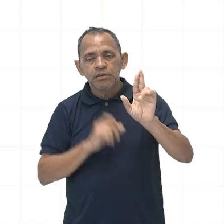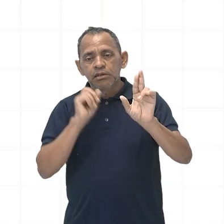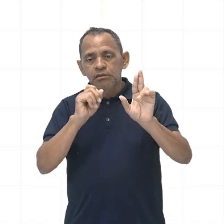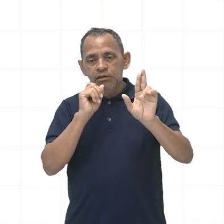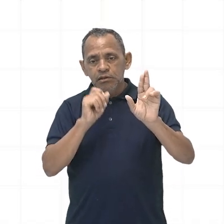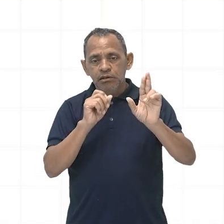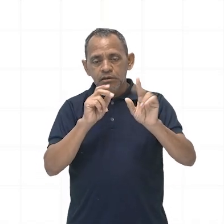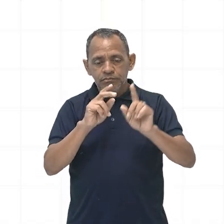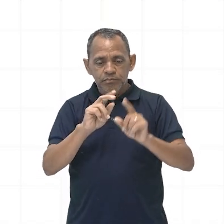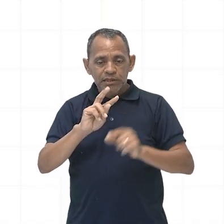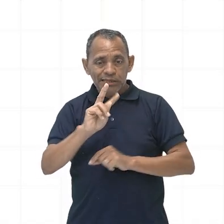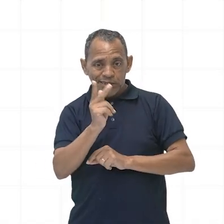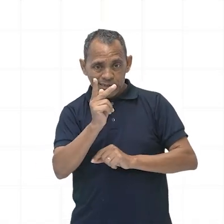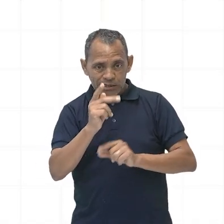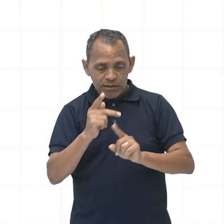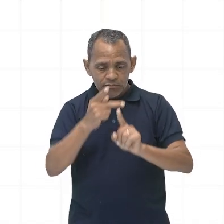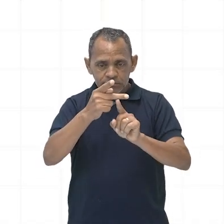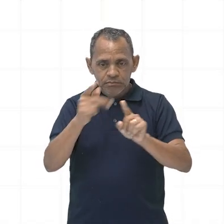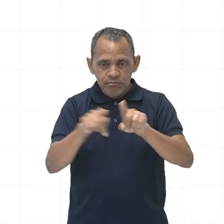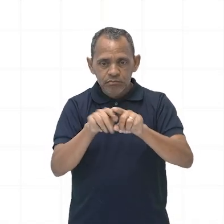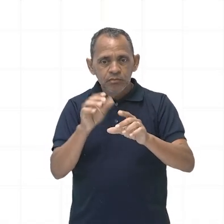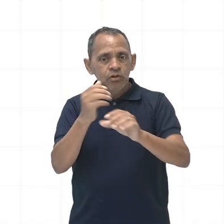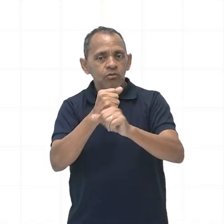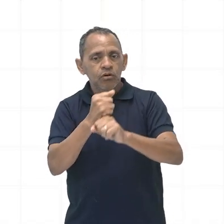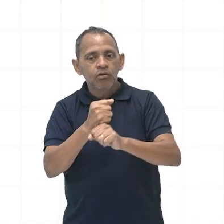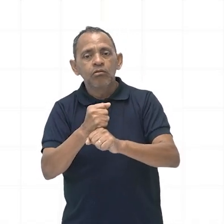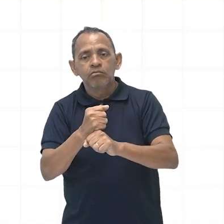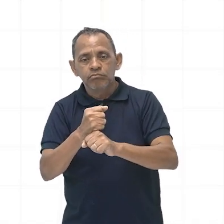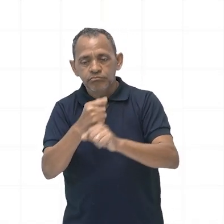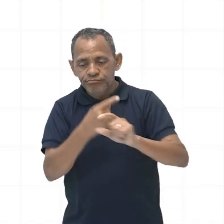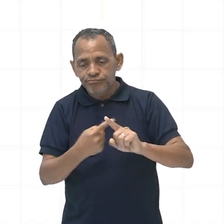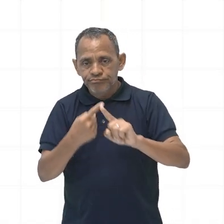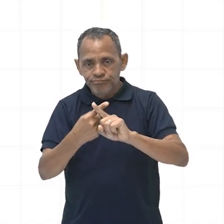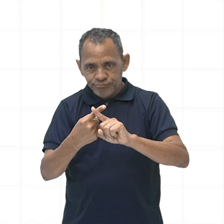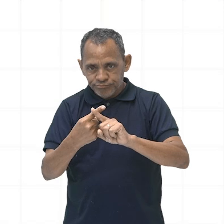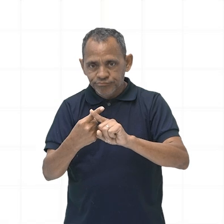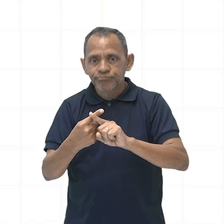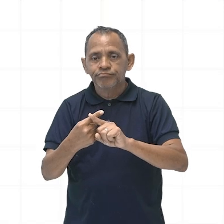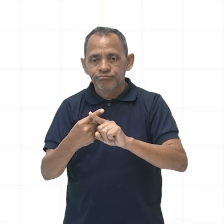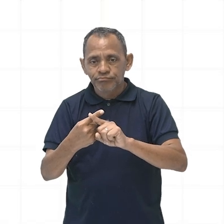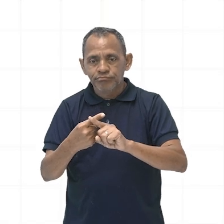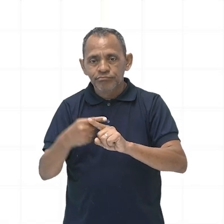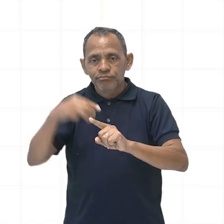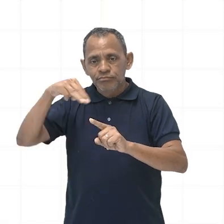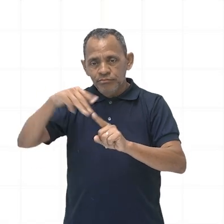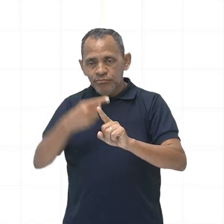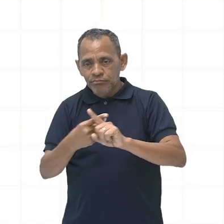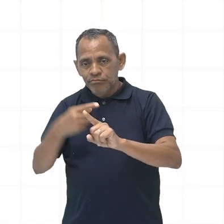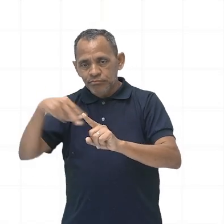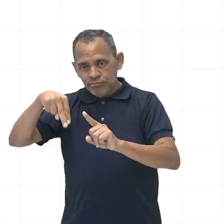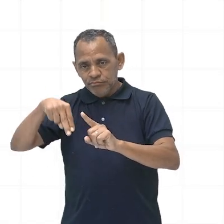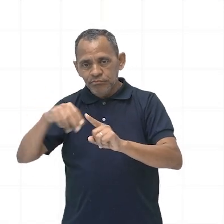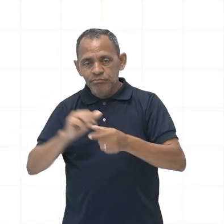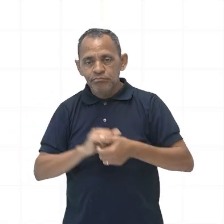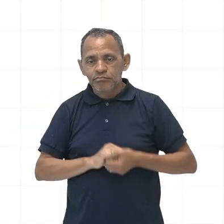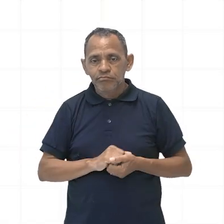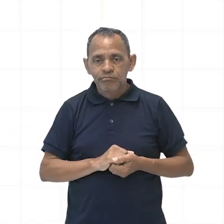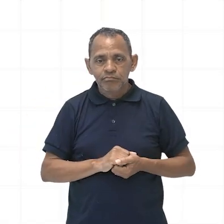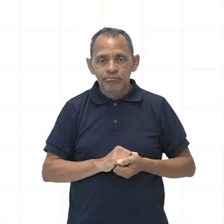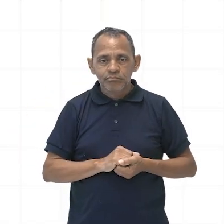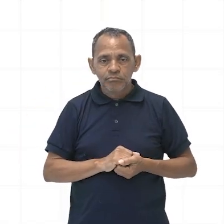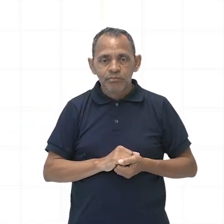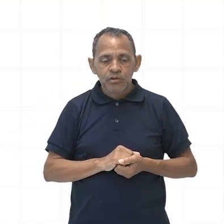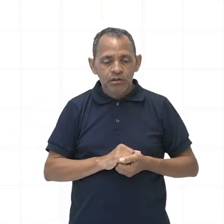ao quadrado é igual ao produto das projeções, M vezes N. E